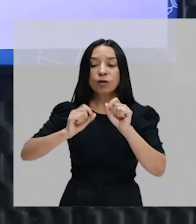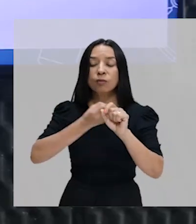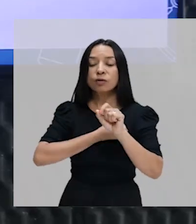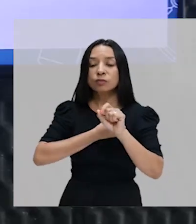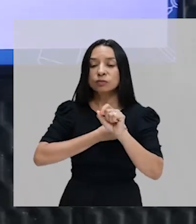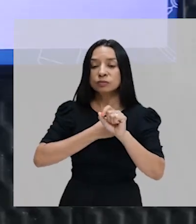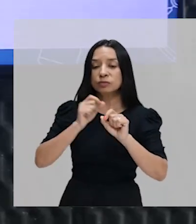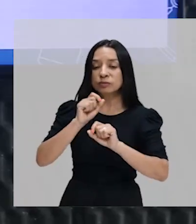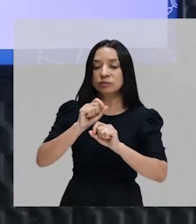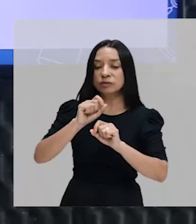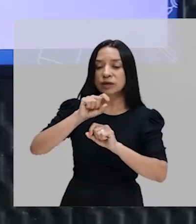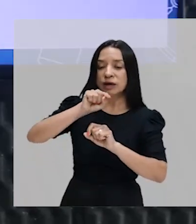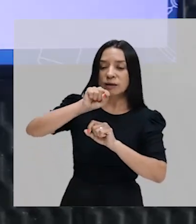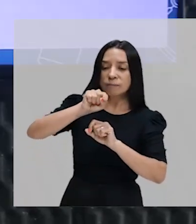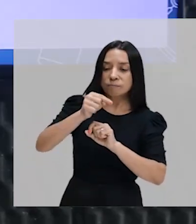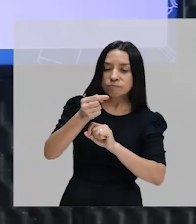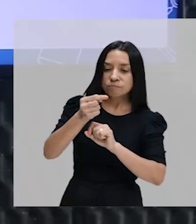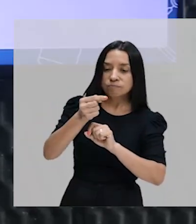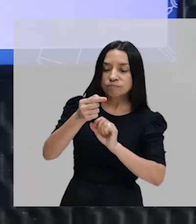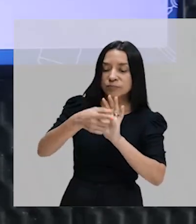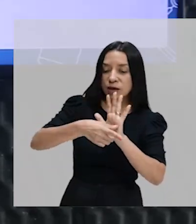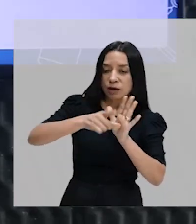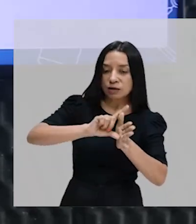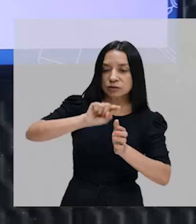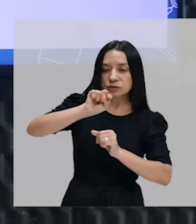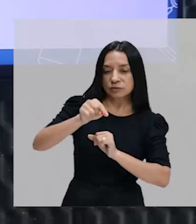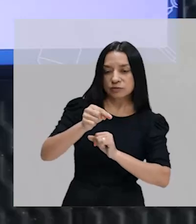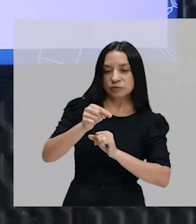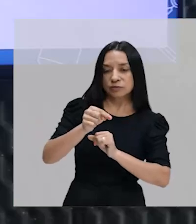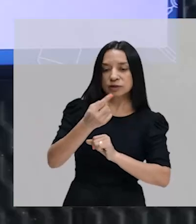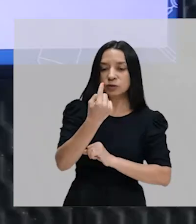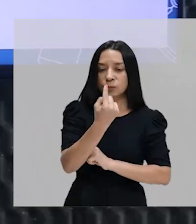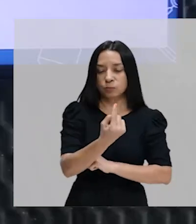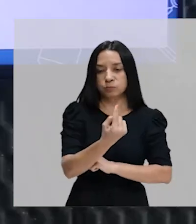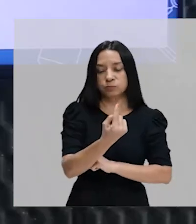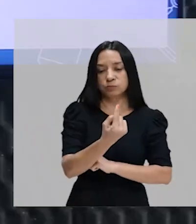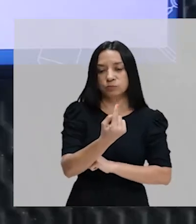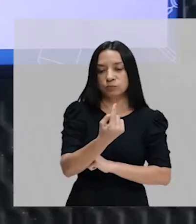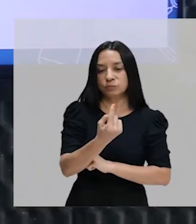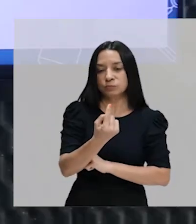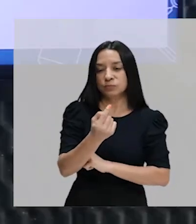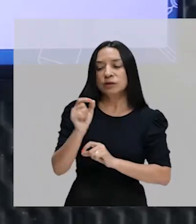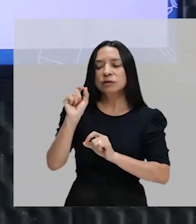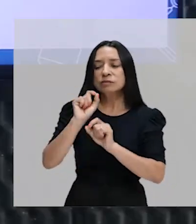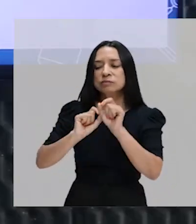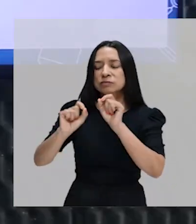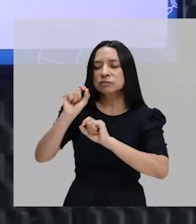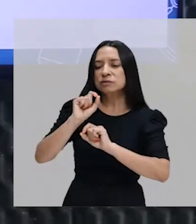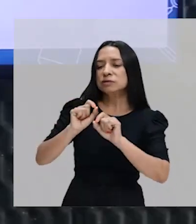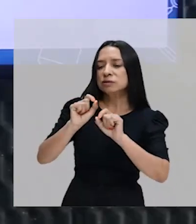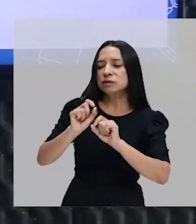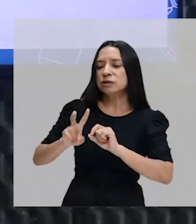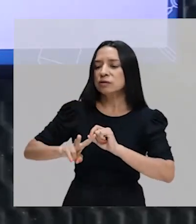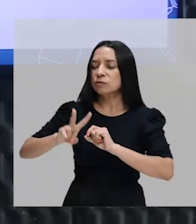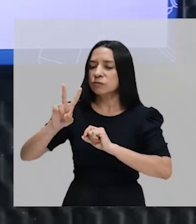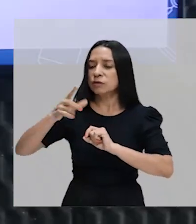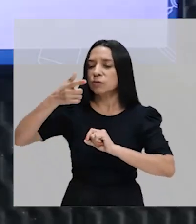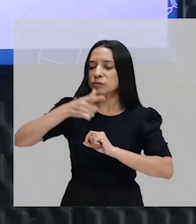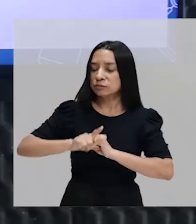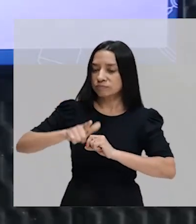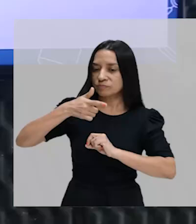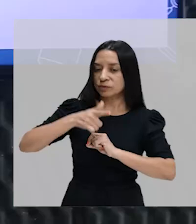que está antes da vírgula? No caso, é a unidade. Quem é o período? Ou seja, qual é o valor que se repete